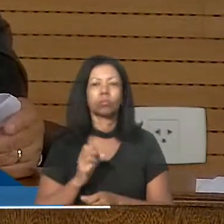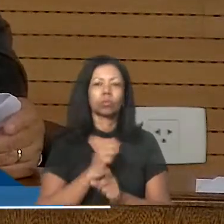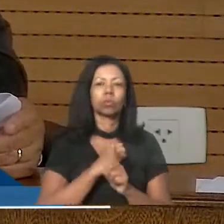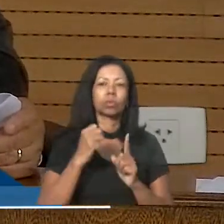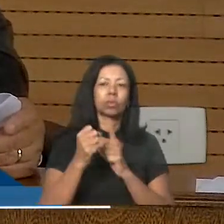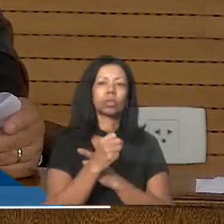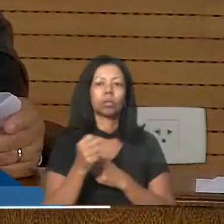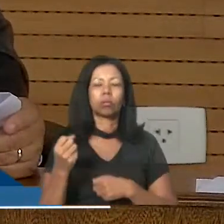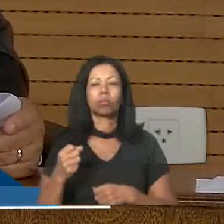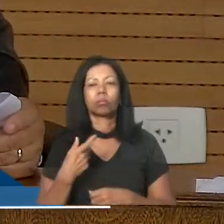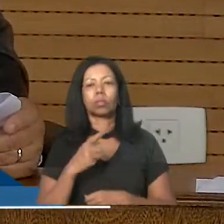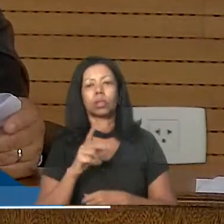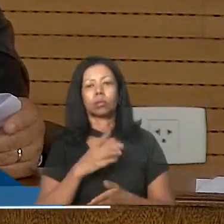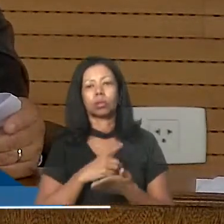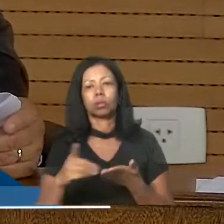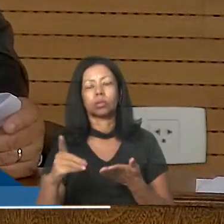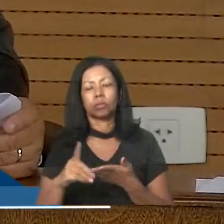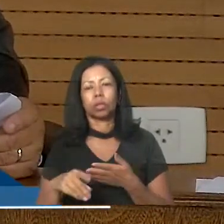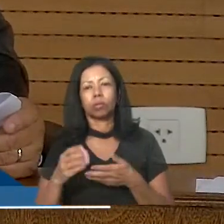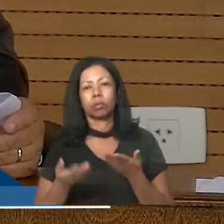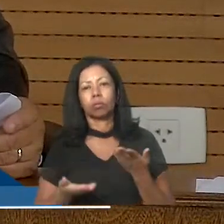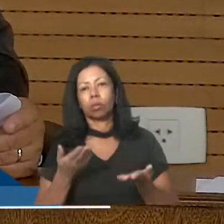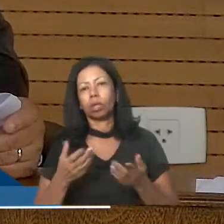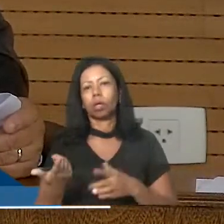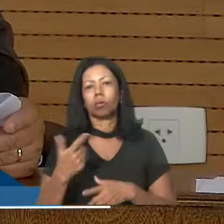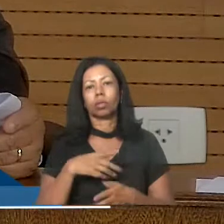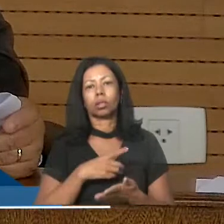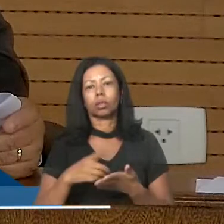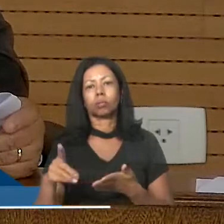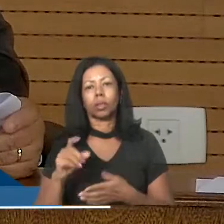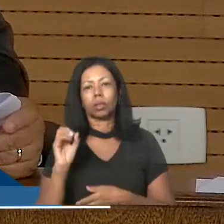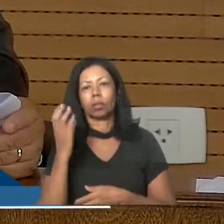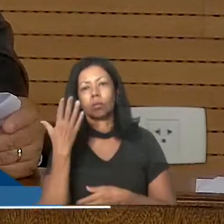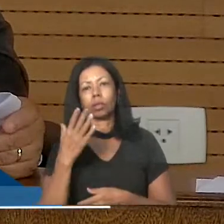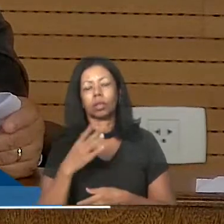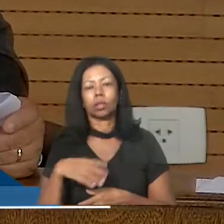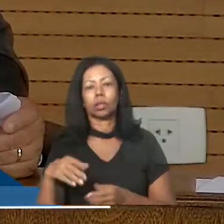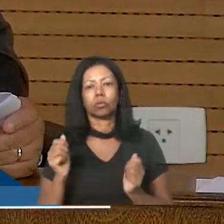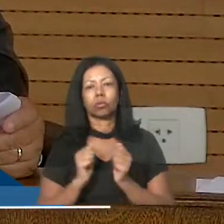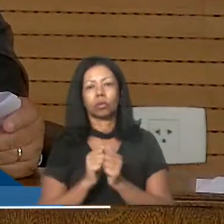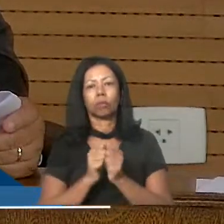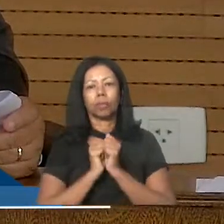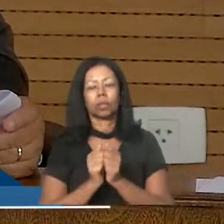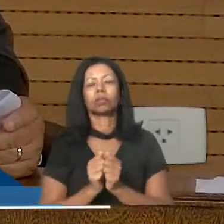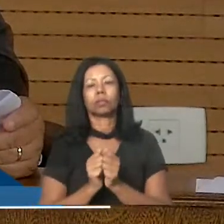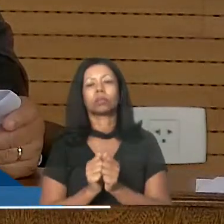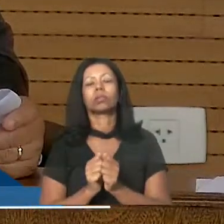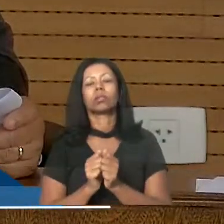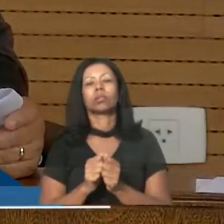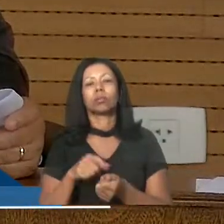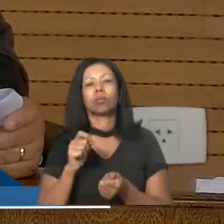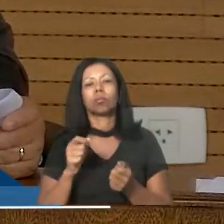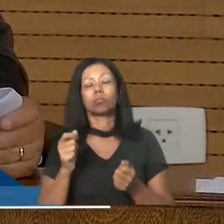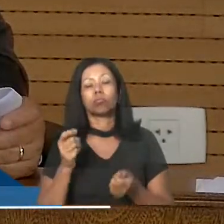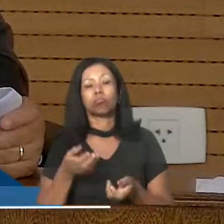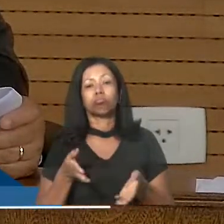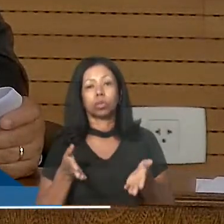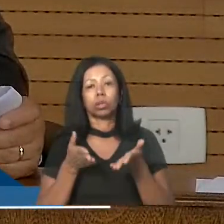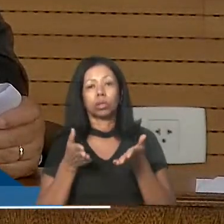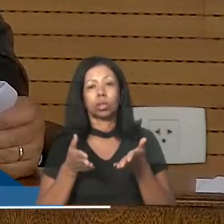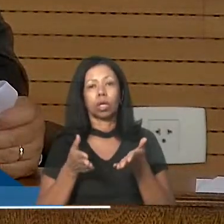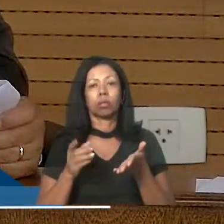da dívida, qualquer outra despesa corrente vinculada diretamente aos investimentos ou